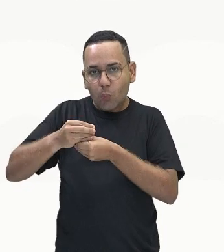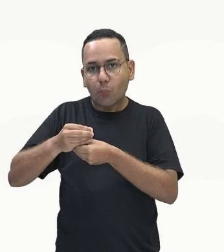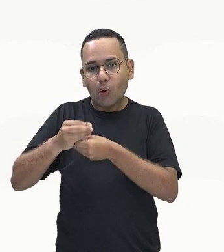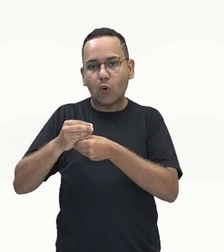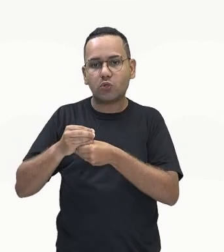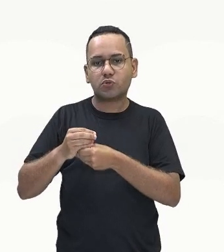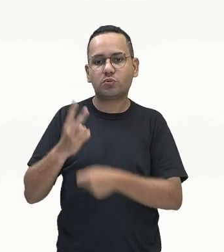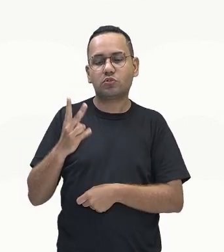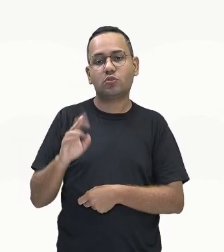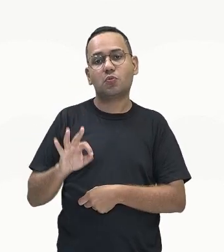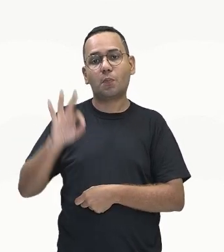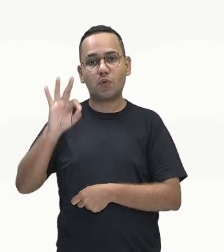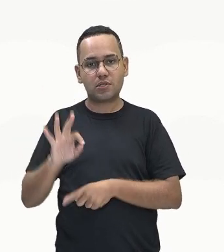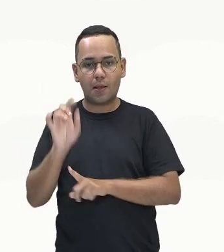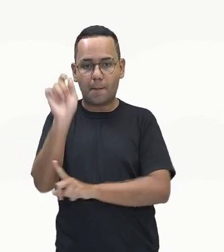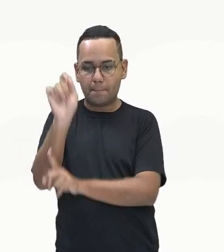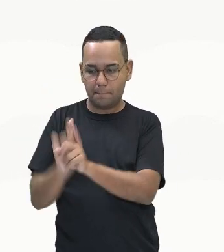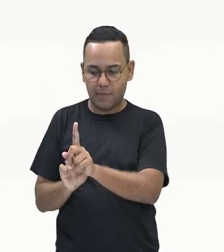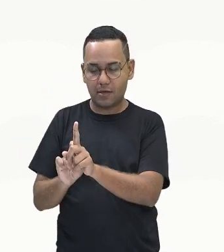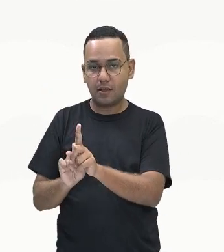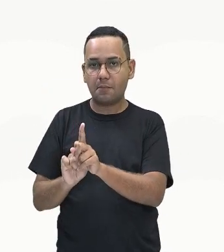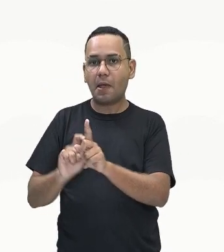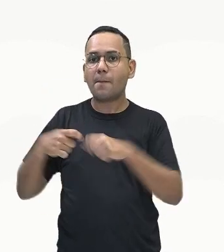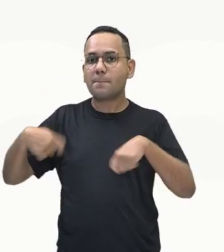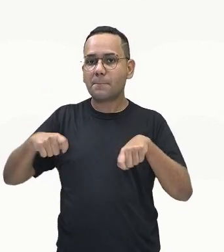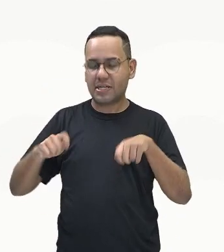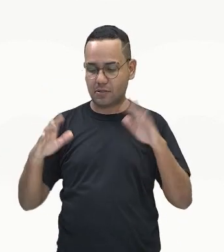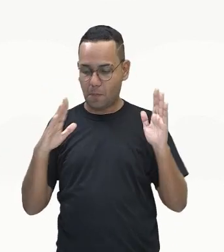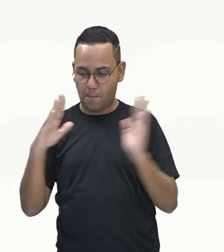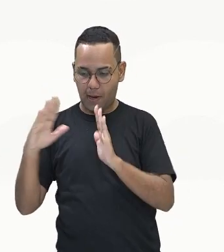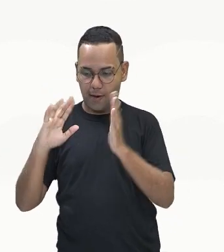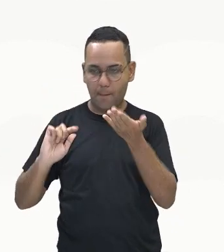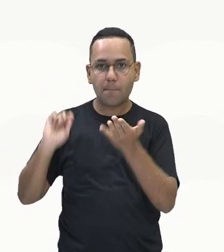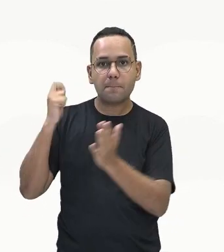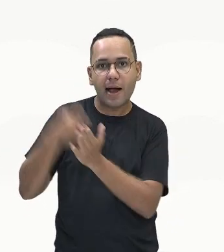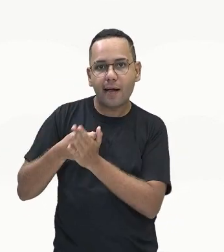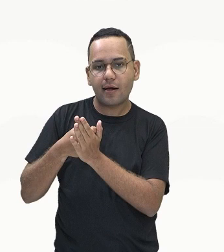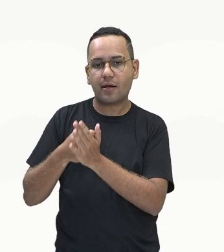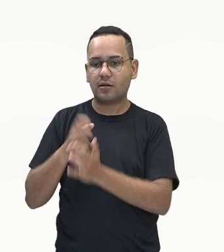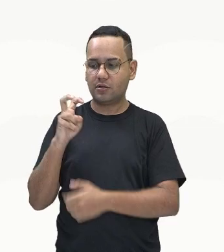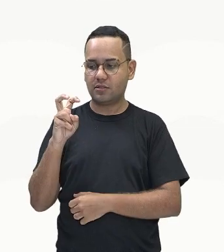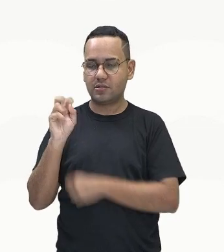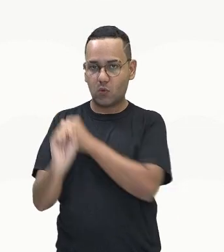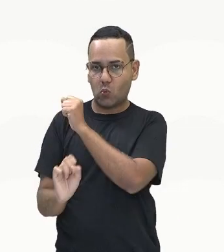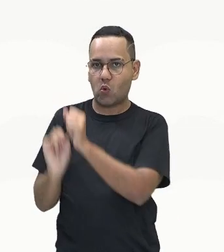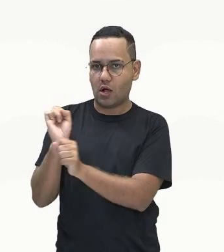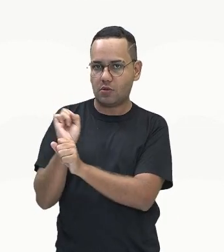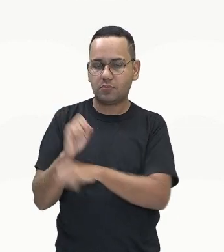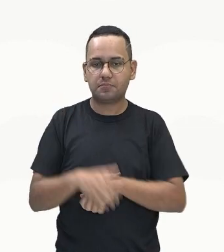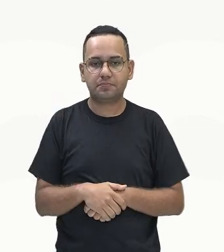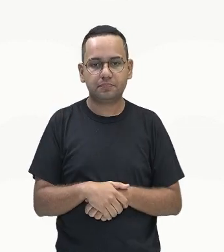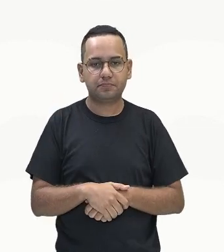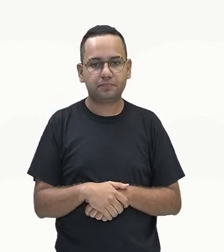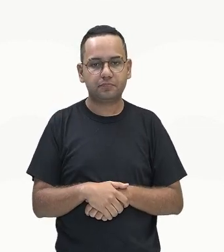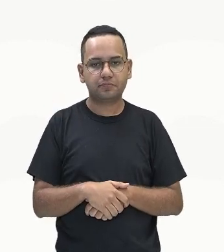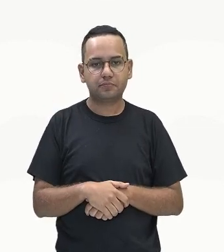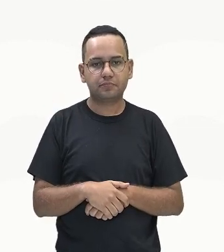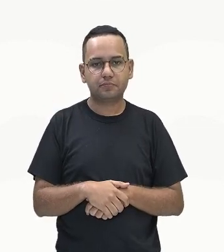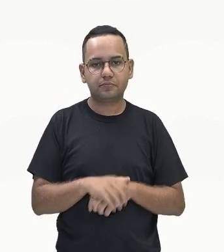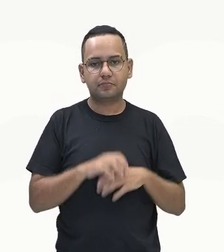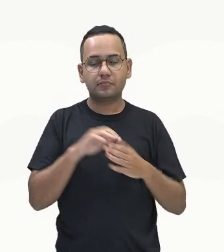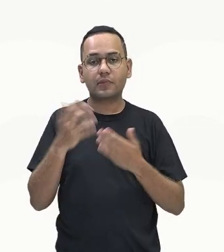ser pago em 5 anos. Então, vamos aqui às nossas informações. Minha taxa, 2%